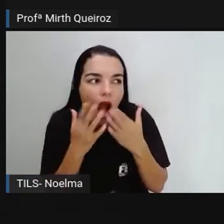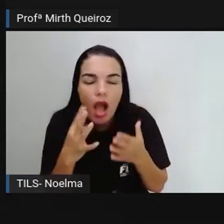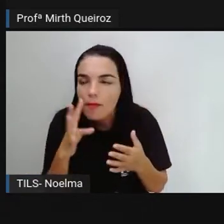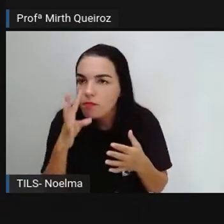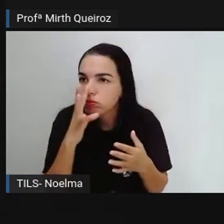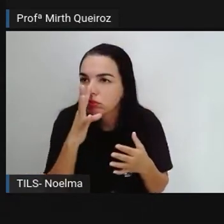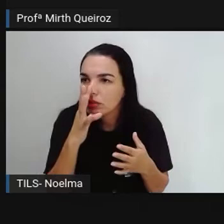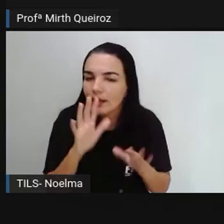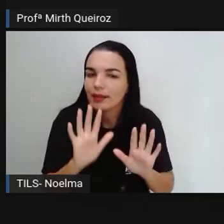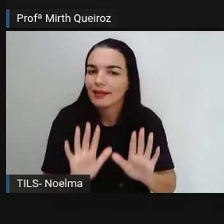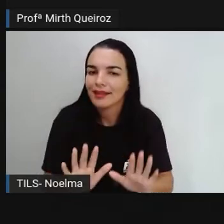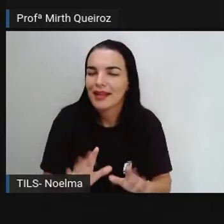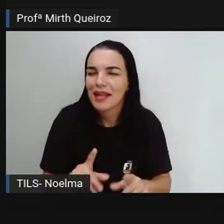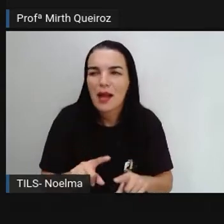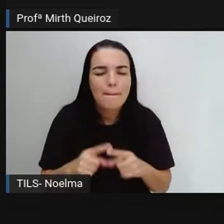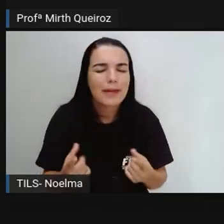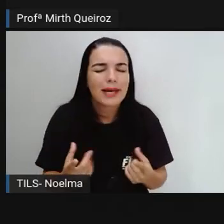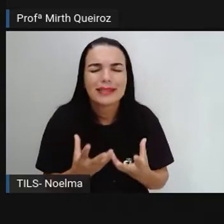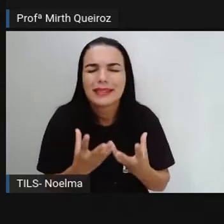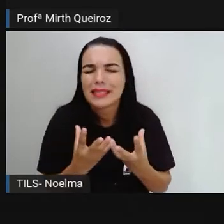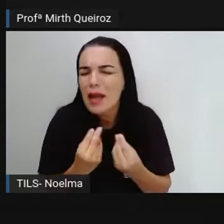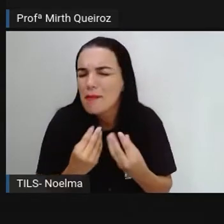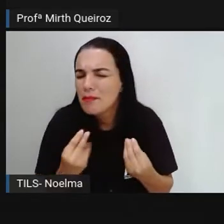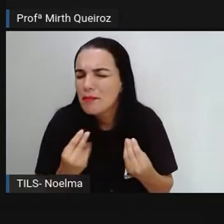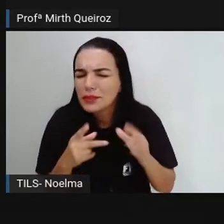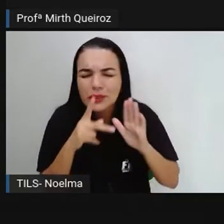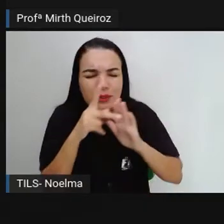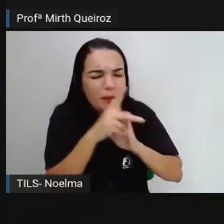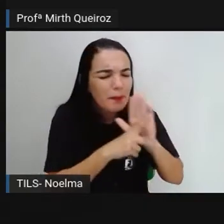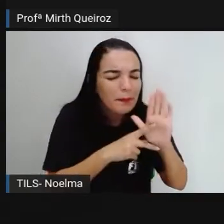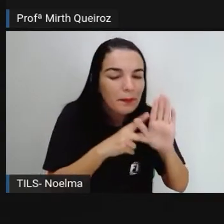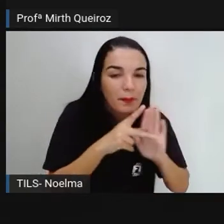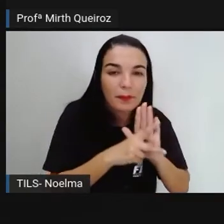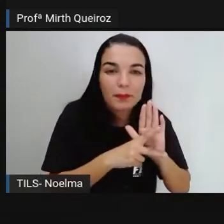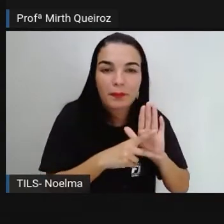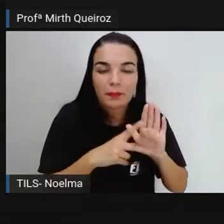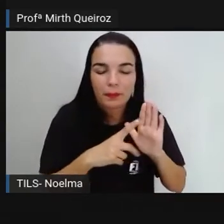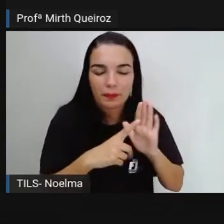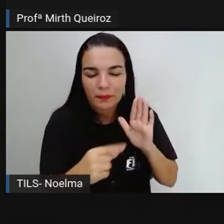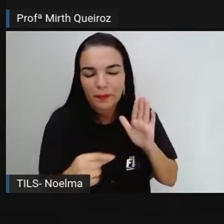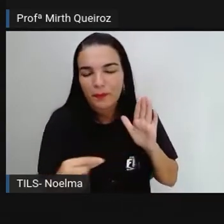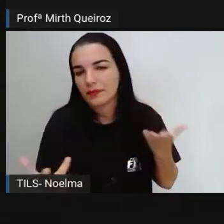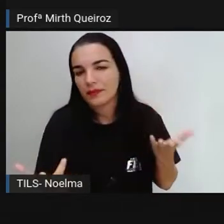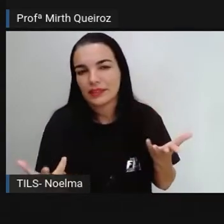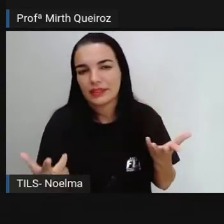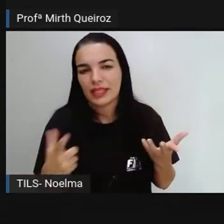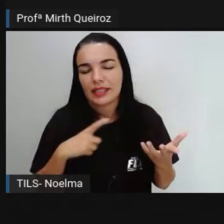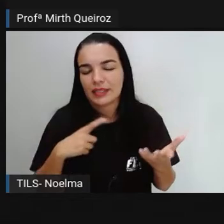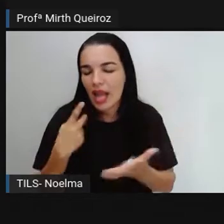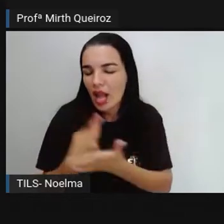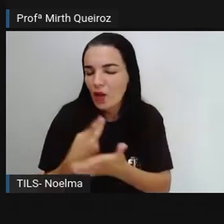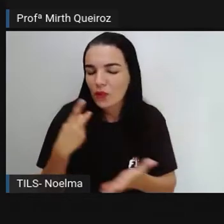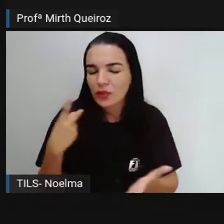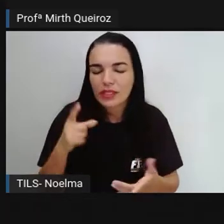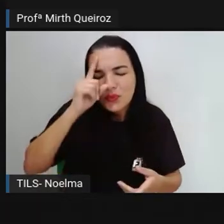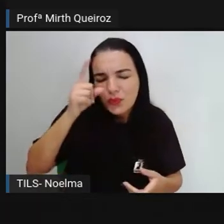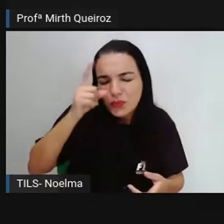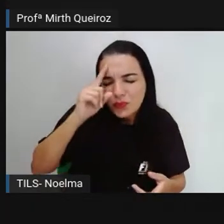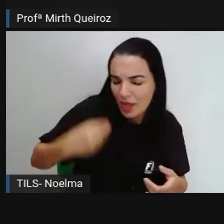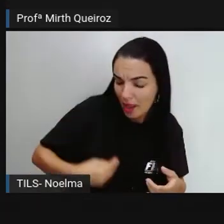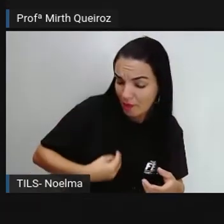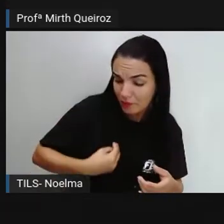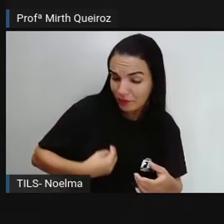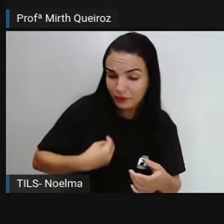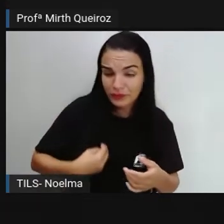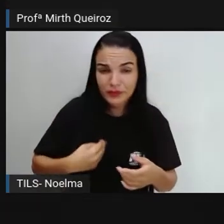compositores, são grandes poetas, porque a poesia acontece todo dia na vivência do pular